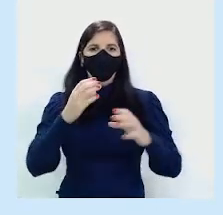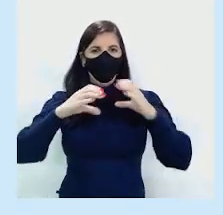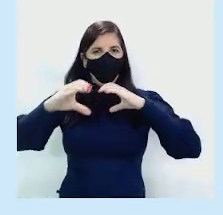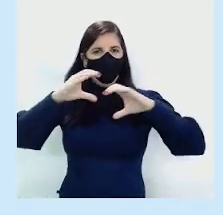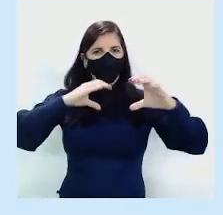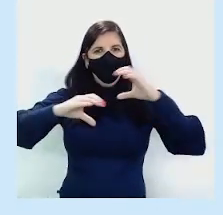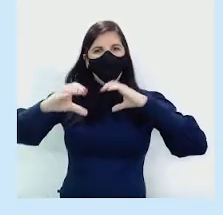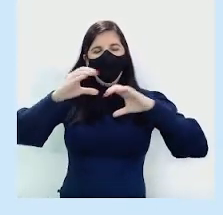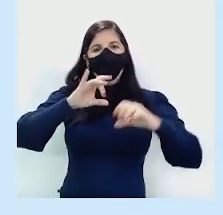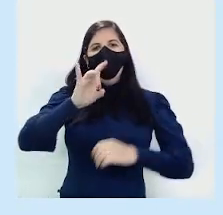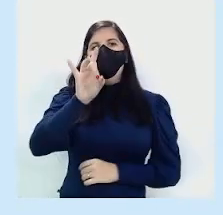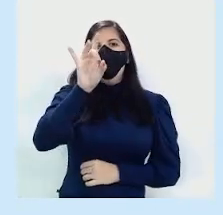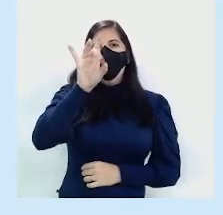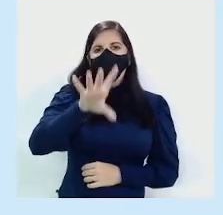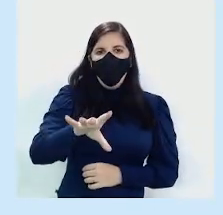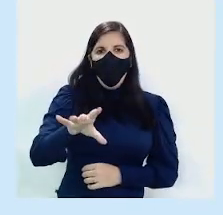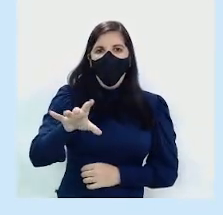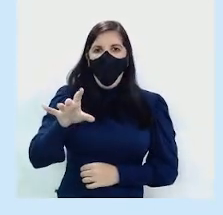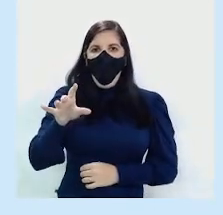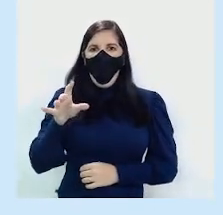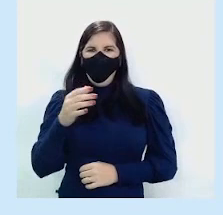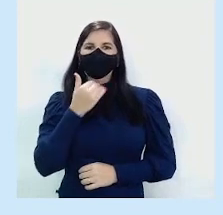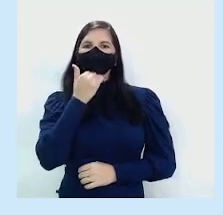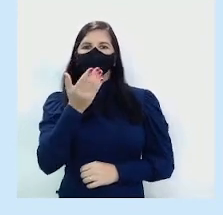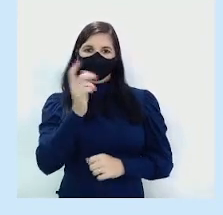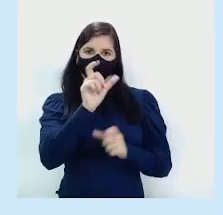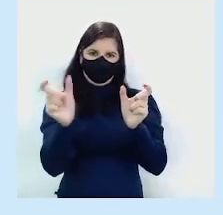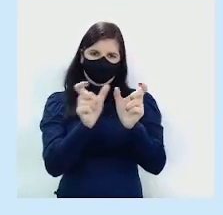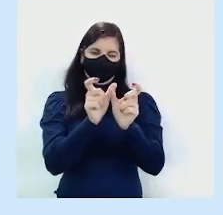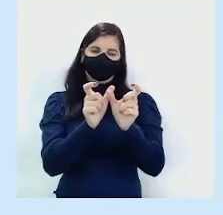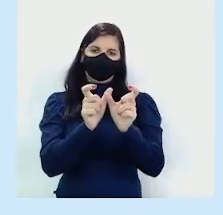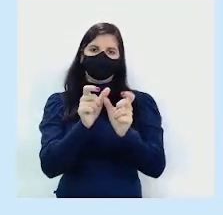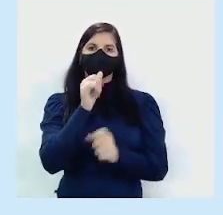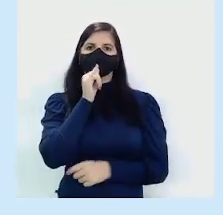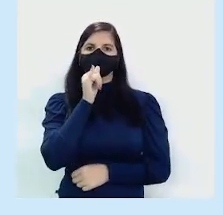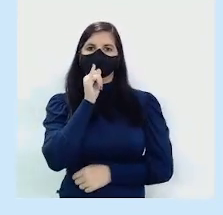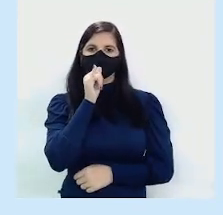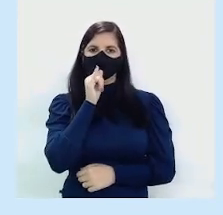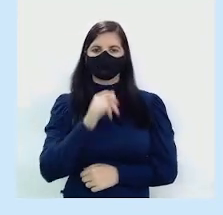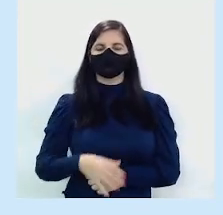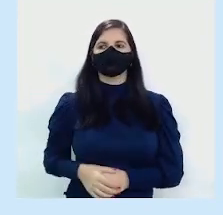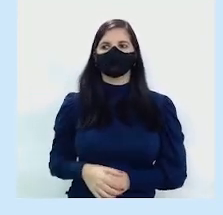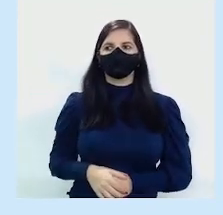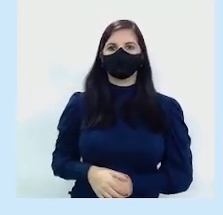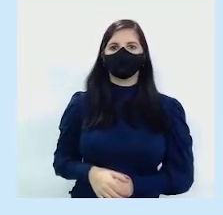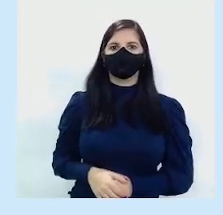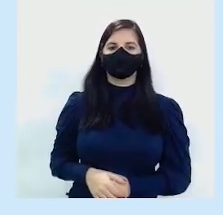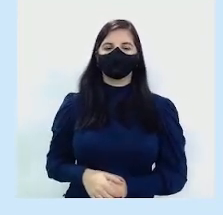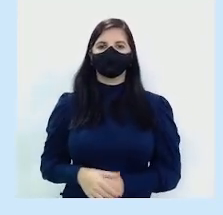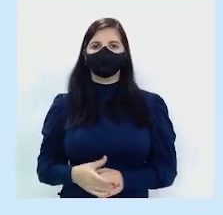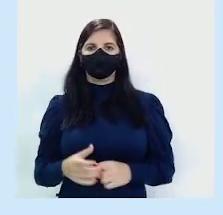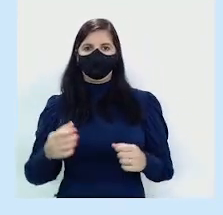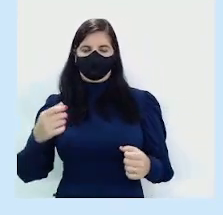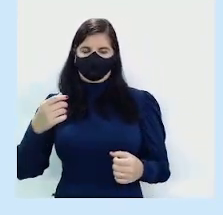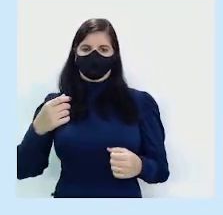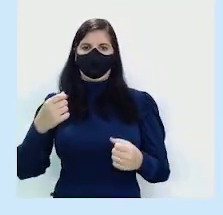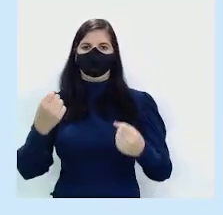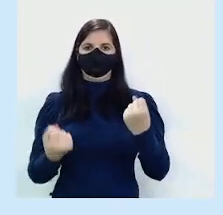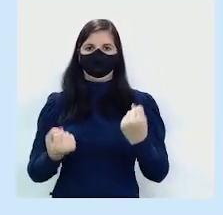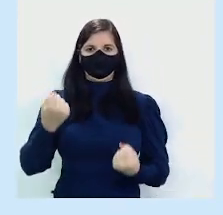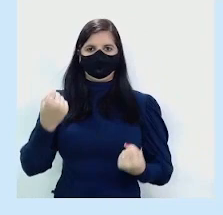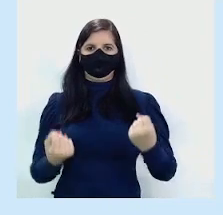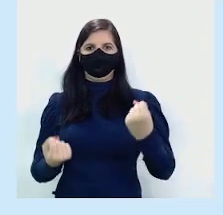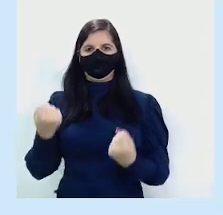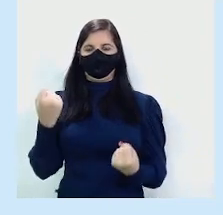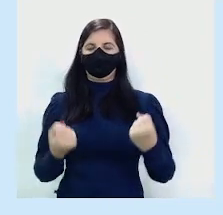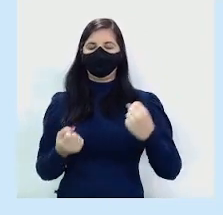comunicar algo sem precisar utilizar palavras. E aí eu vou dar um exemplo para vocês. No trânsito, quando